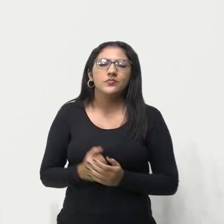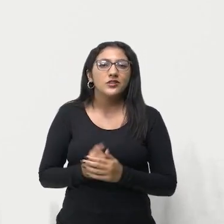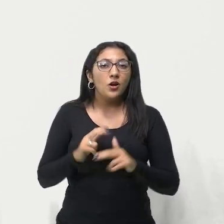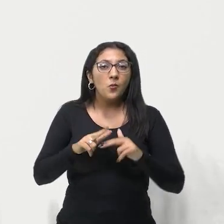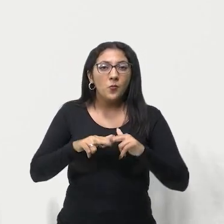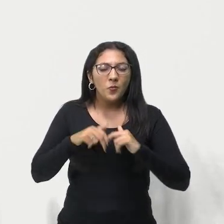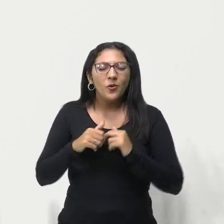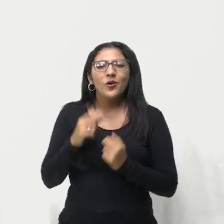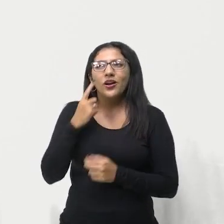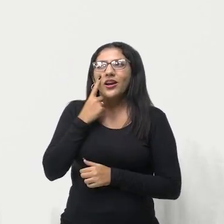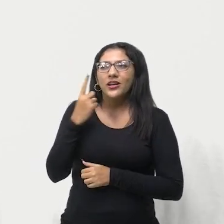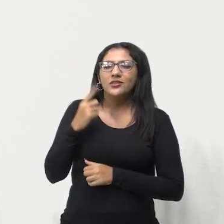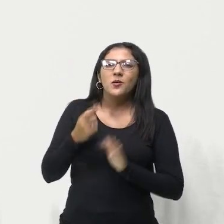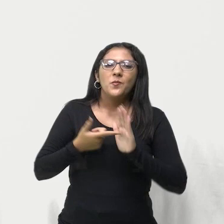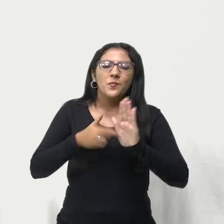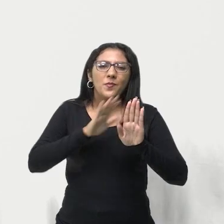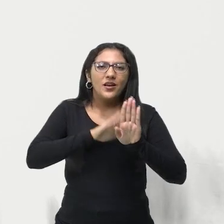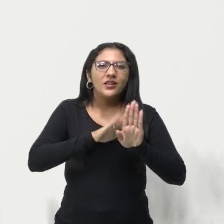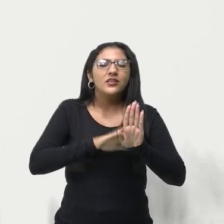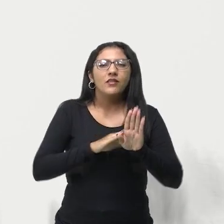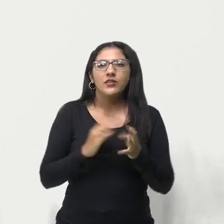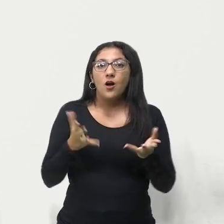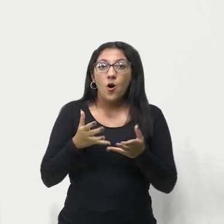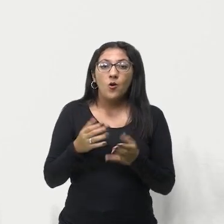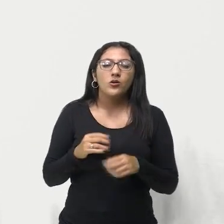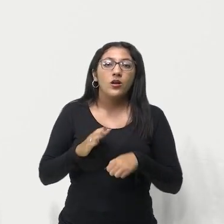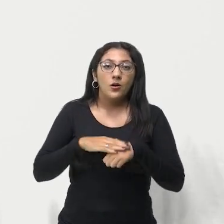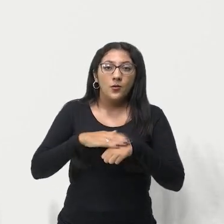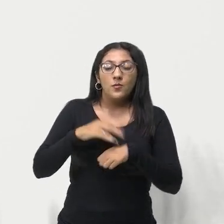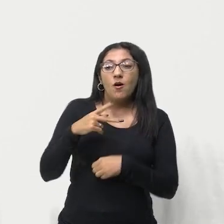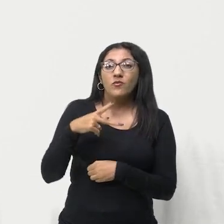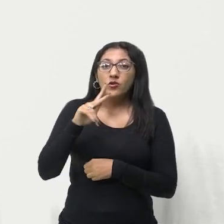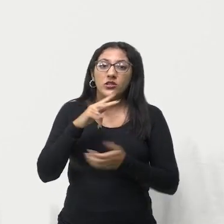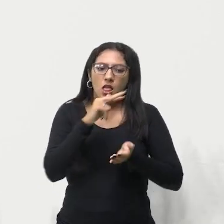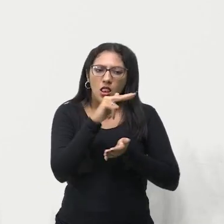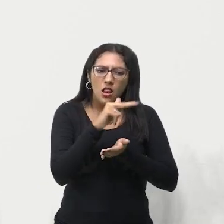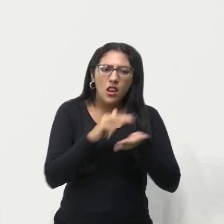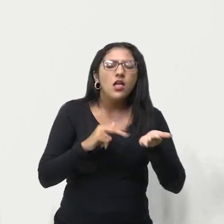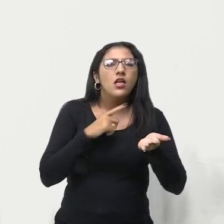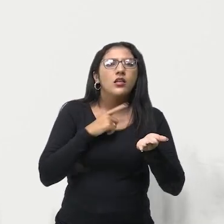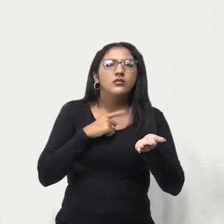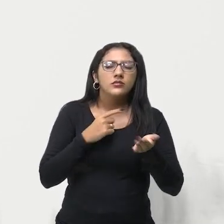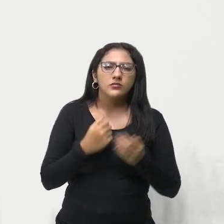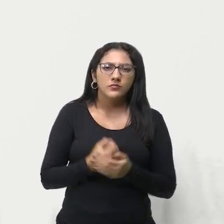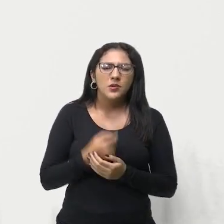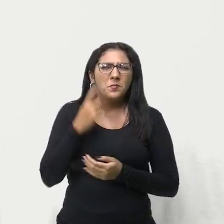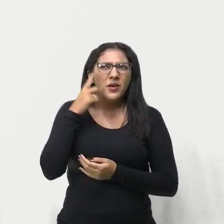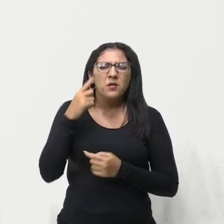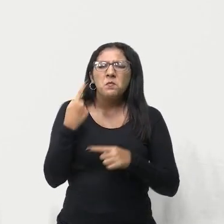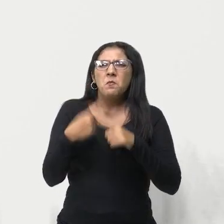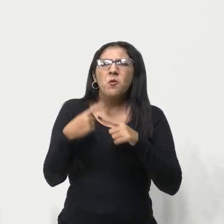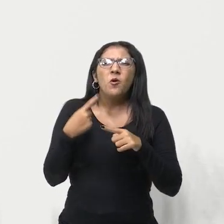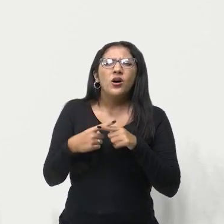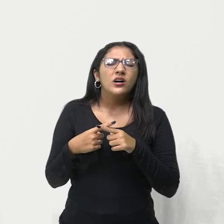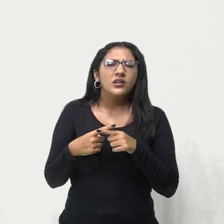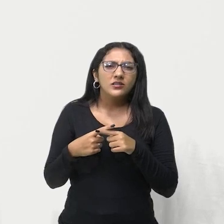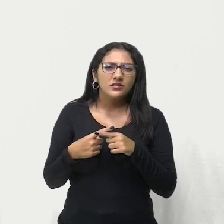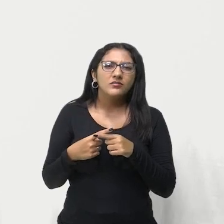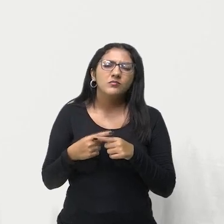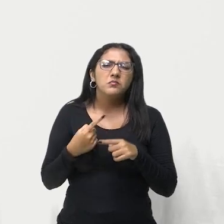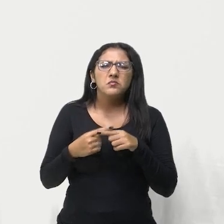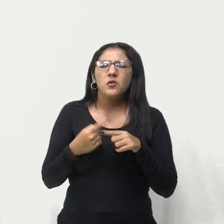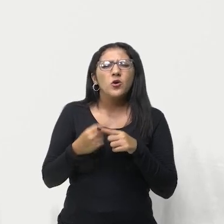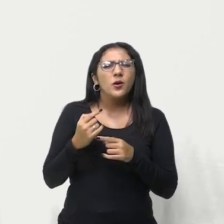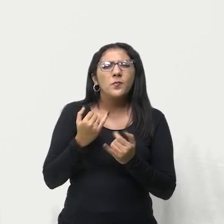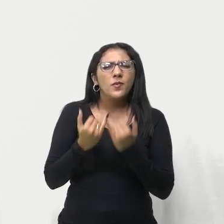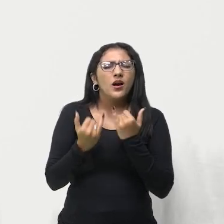Portanto, é uma metáfora. E aí fica para o leitor imaginar o porquê que essa mãe é uma leitura. Notem, é uma leitora não, é